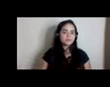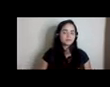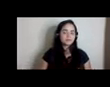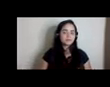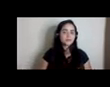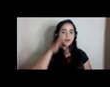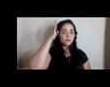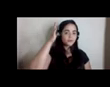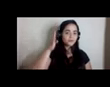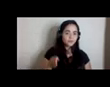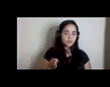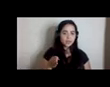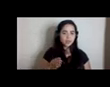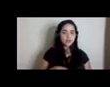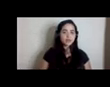verticalizar,